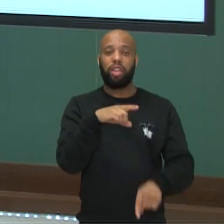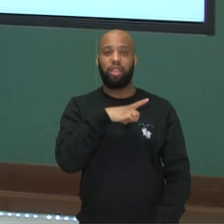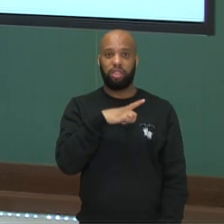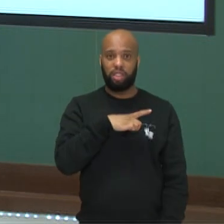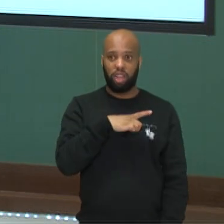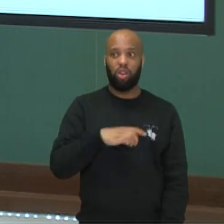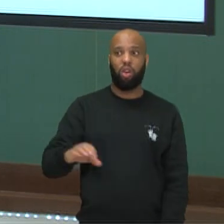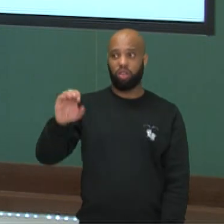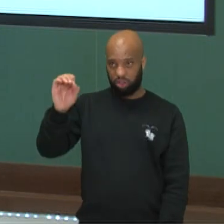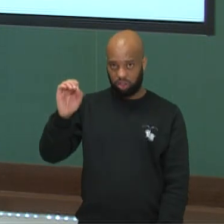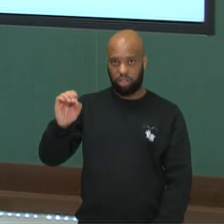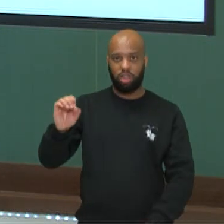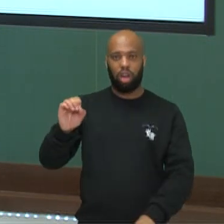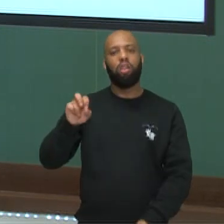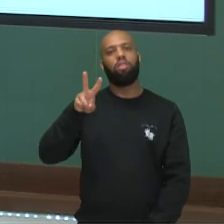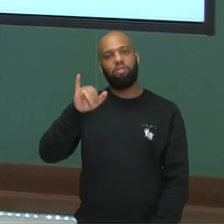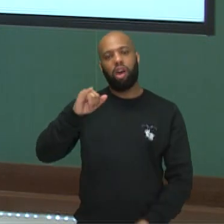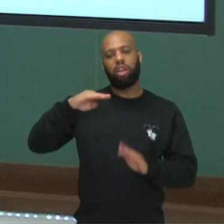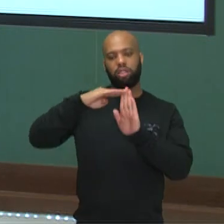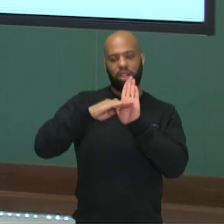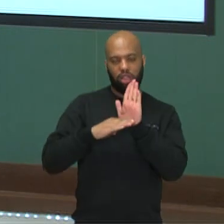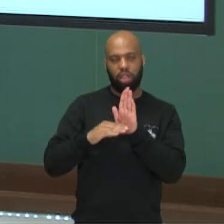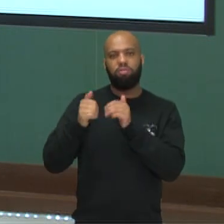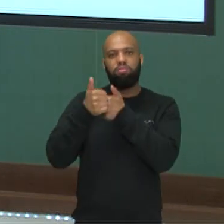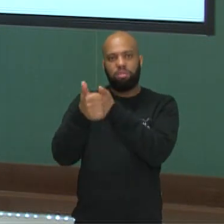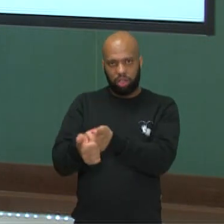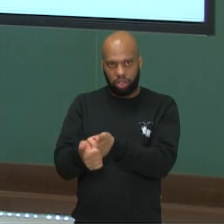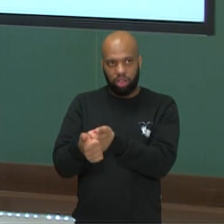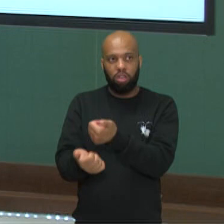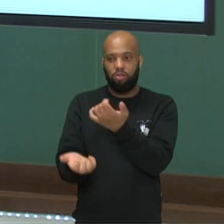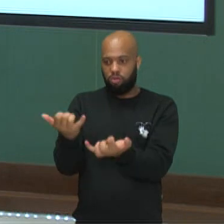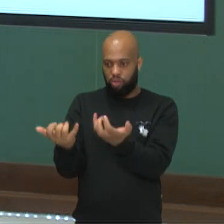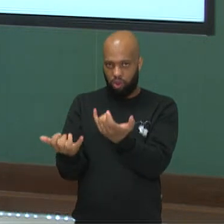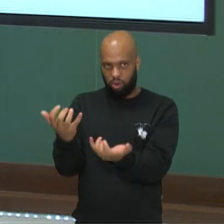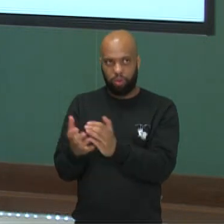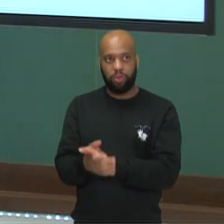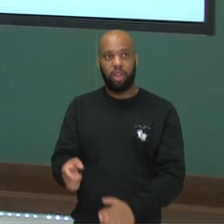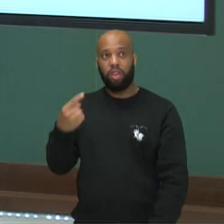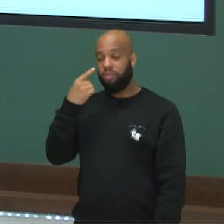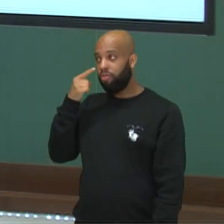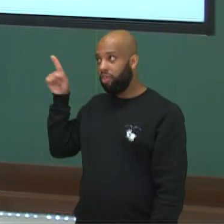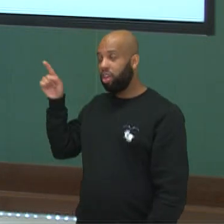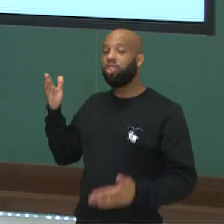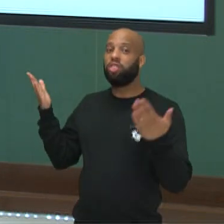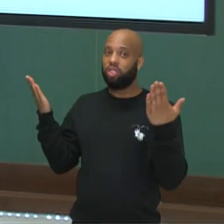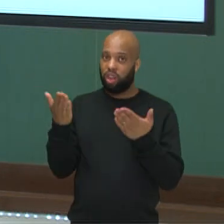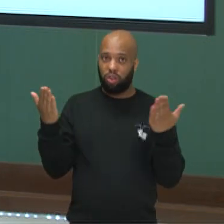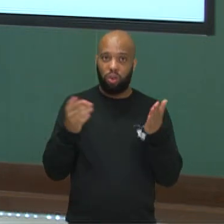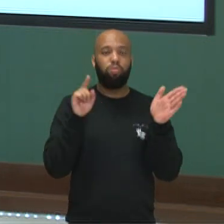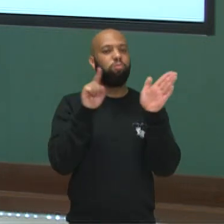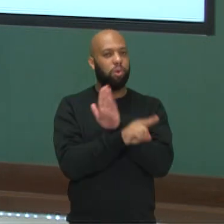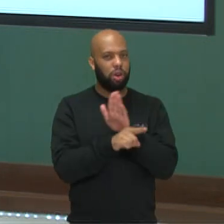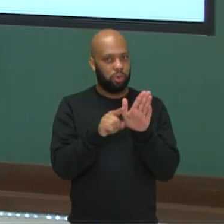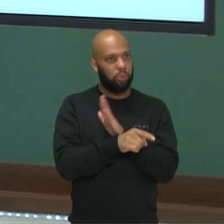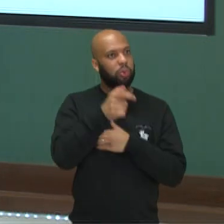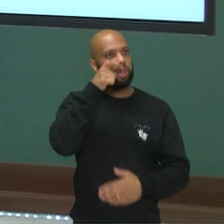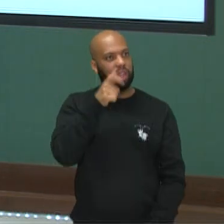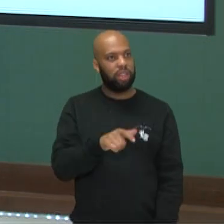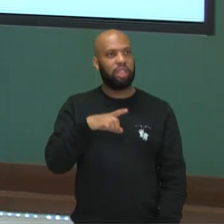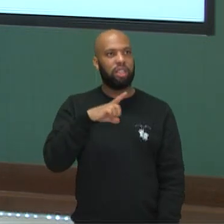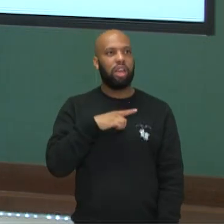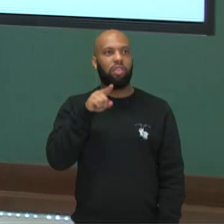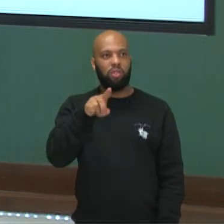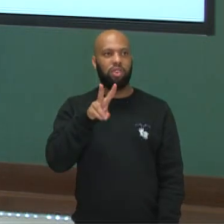oxigenados, também têm esta propriedade de combustibilidade. E aqui nós temos mais uma questãozinha interessante para